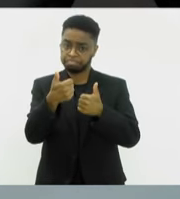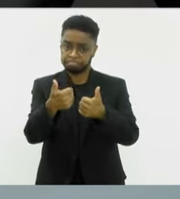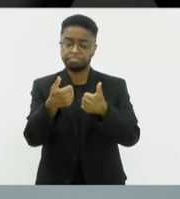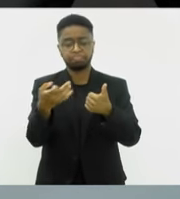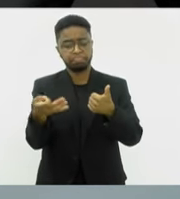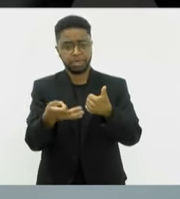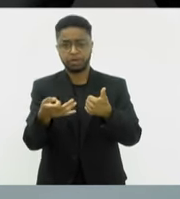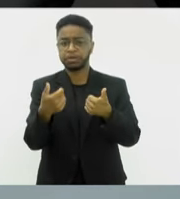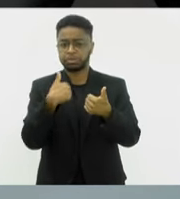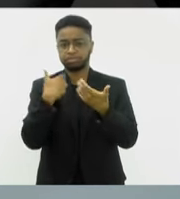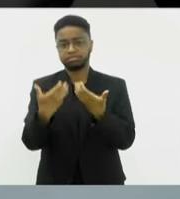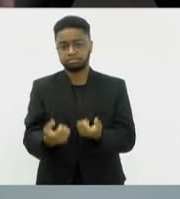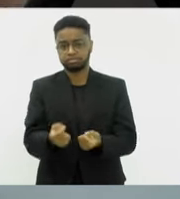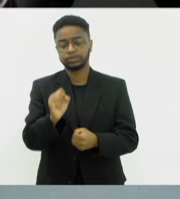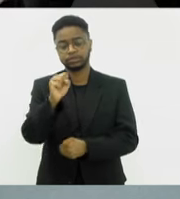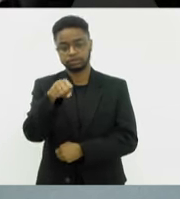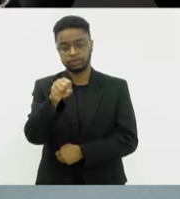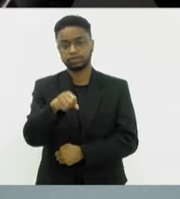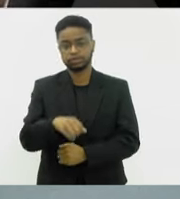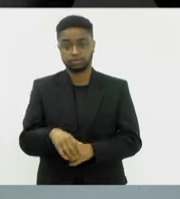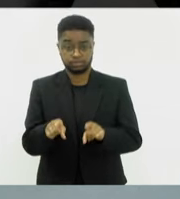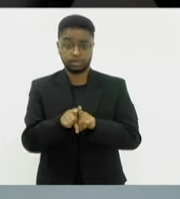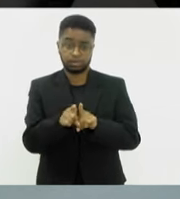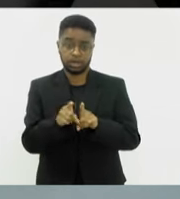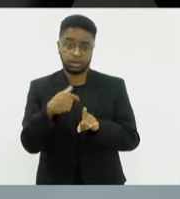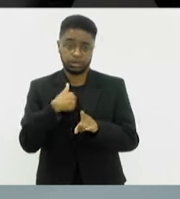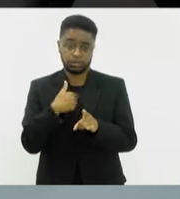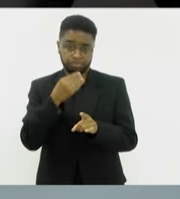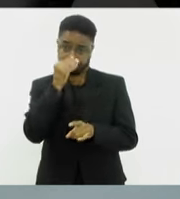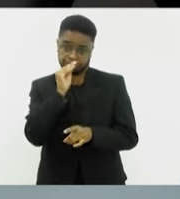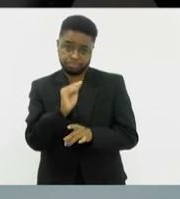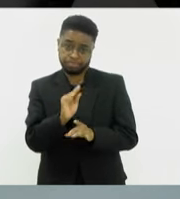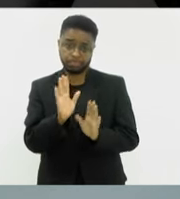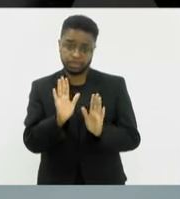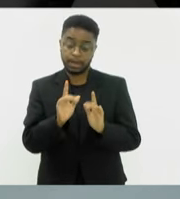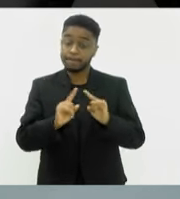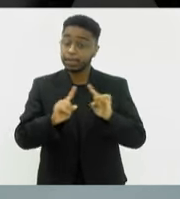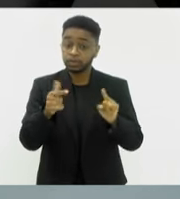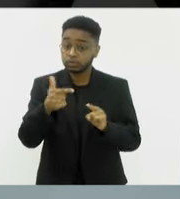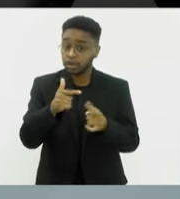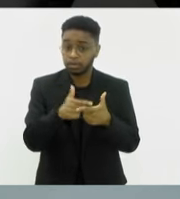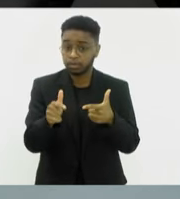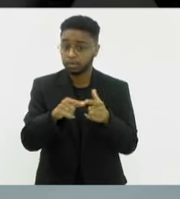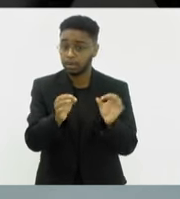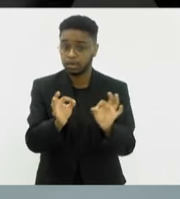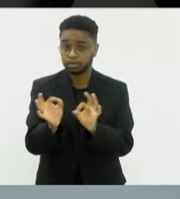perfeitamente. Também abriria mão. Sim, mas não há problema nenhum.